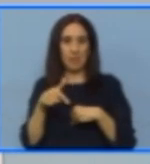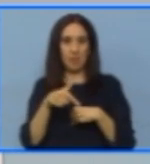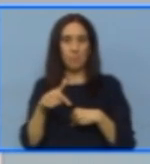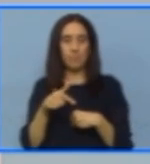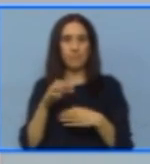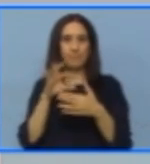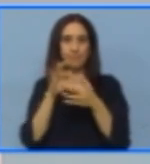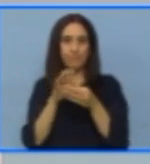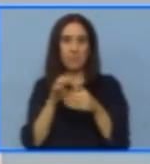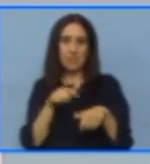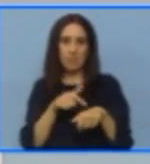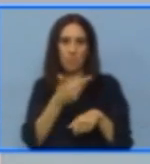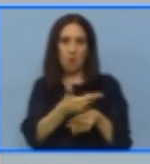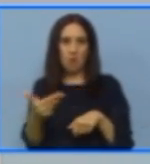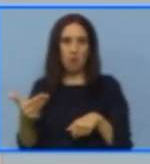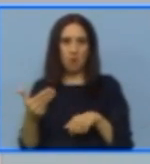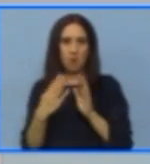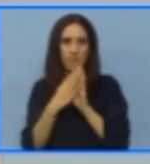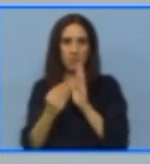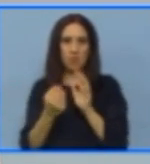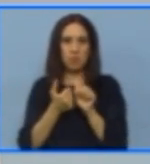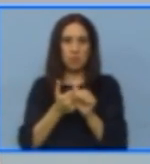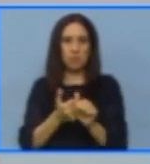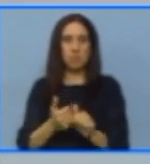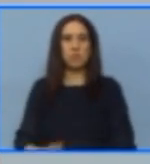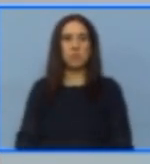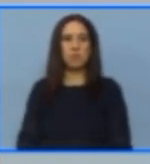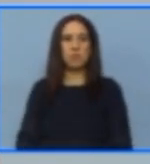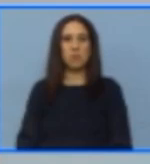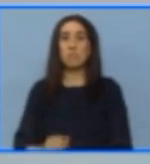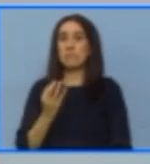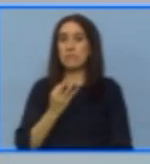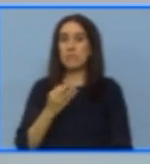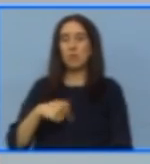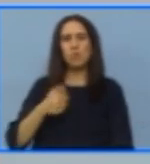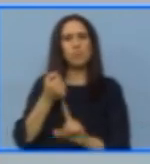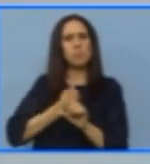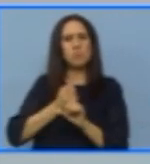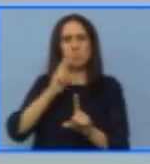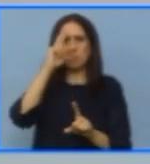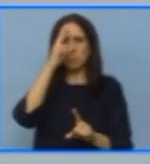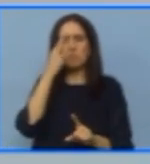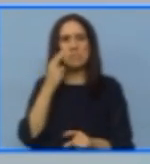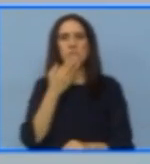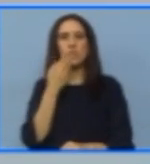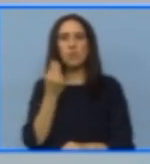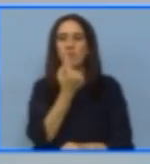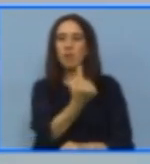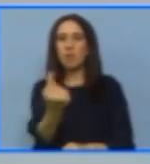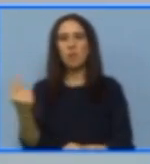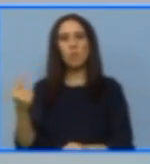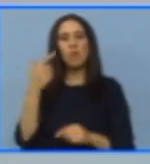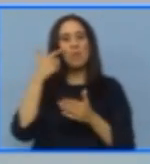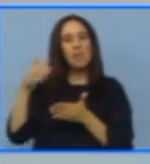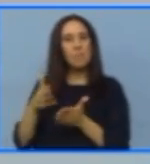as referências que este tempo oferece? Sim, continuamos muito empenhados em fazer com que cada um dos nossos jovens encontre o